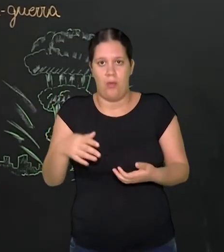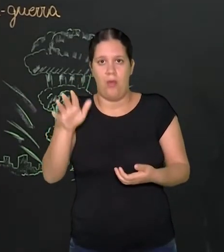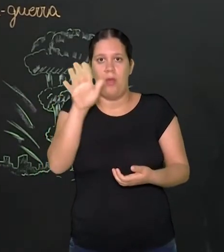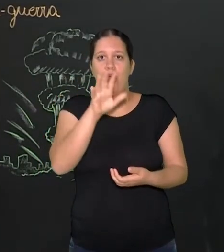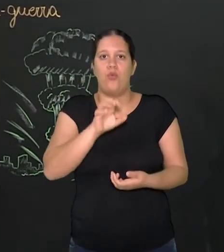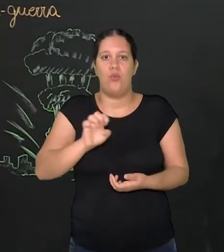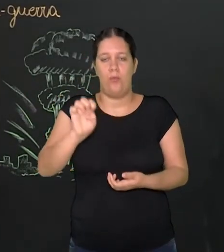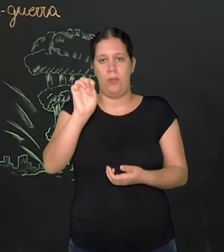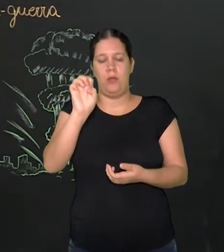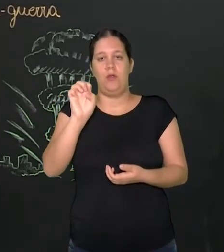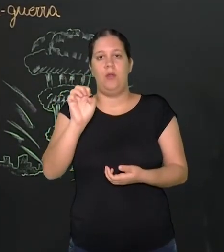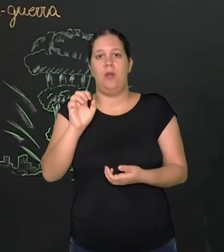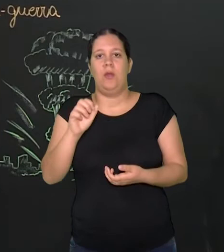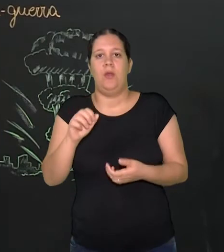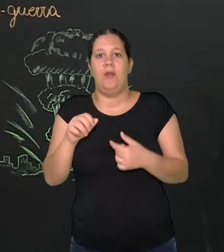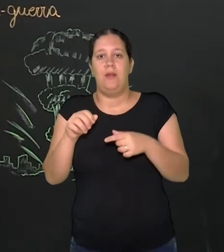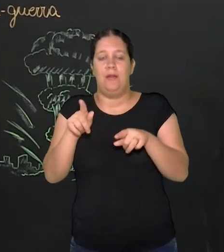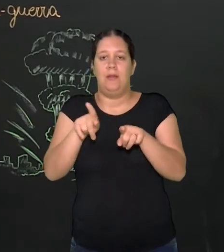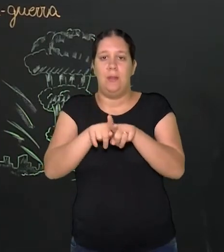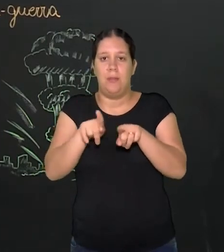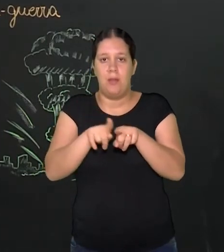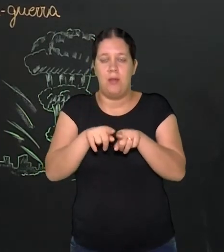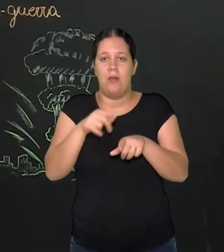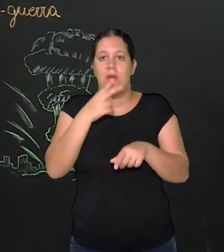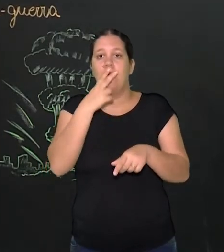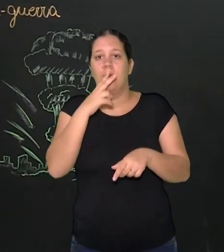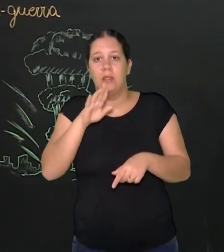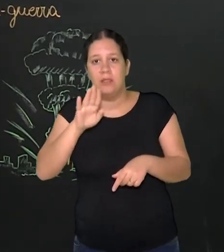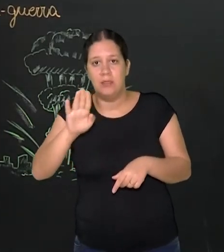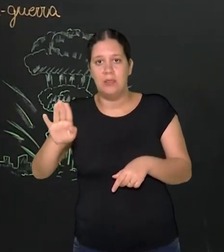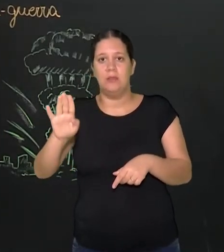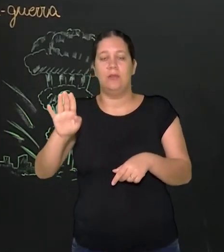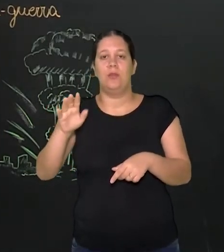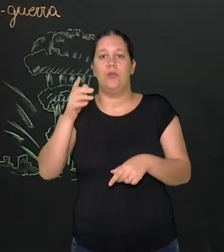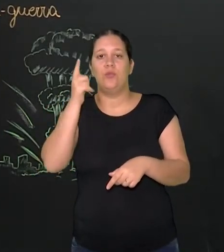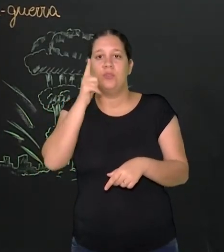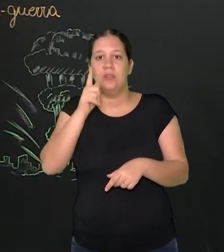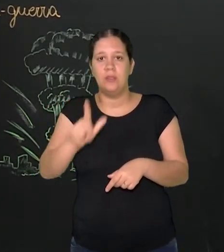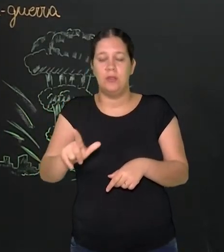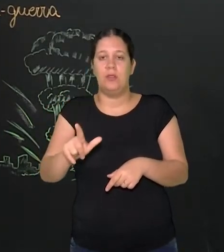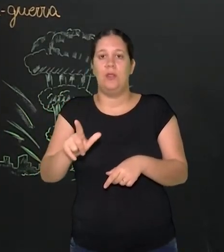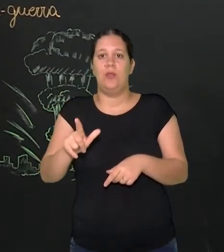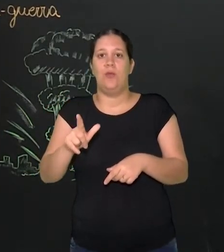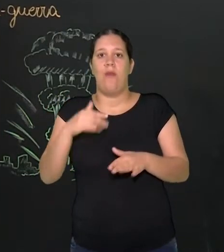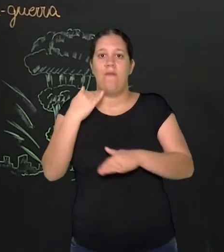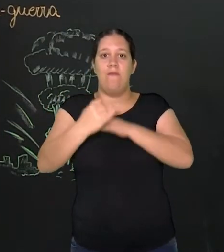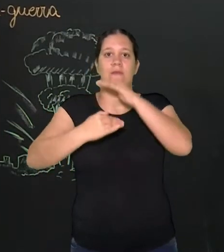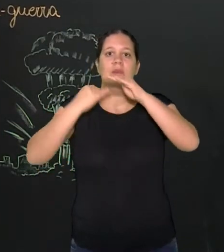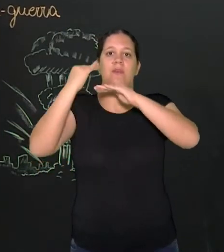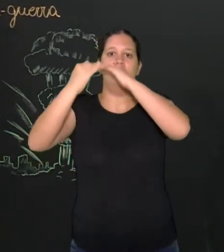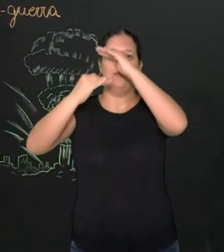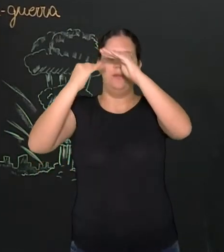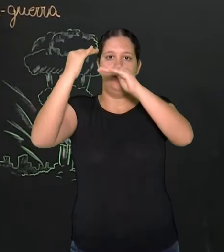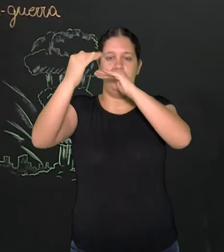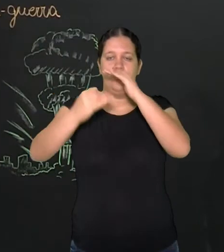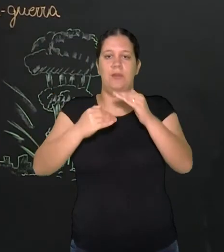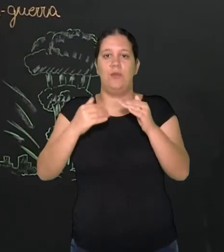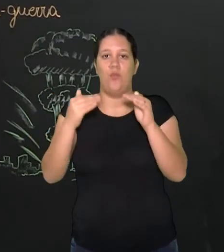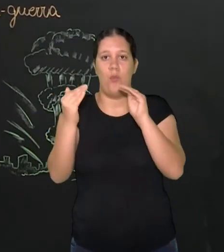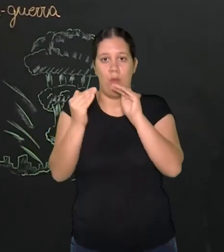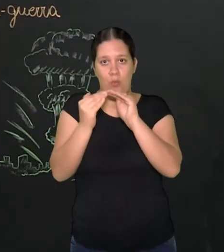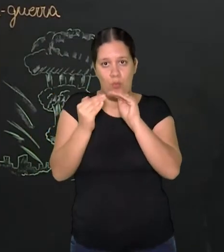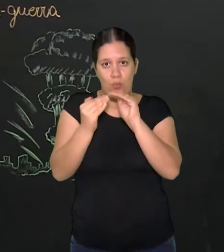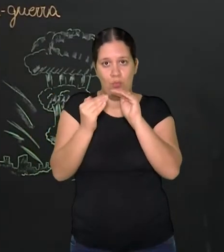no início do confronto, Hitler conseguiu avançar na direção leste da Europa sem muitos problemas. Fez